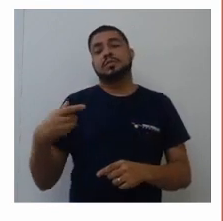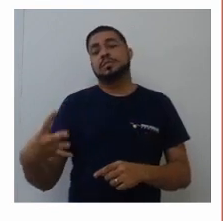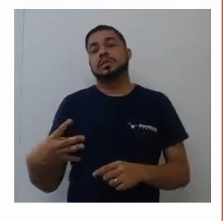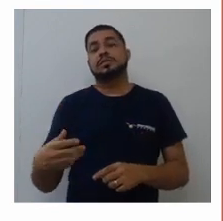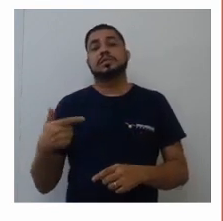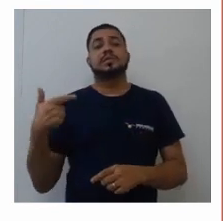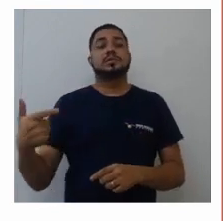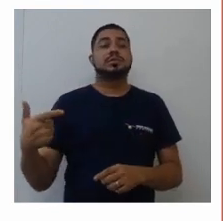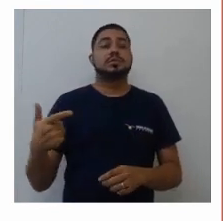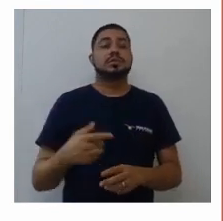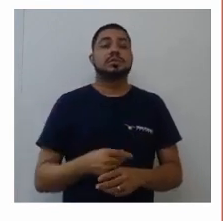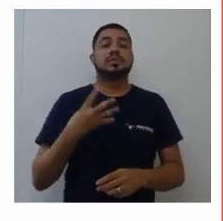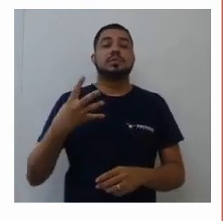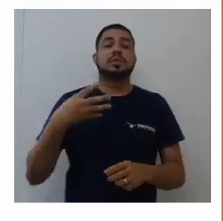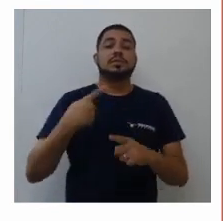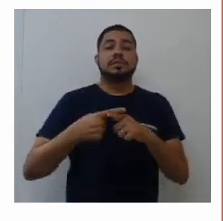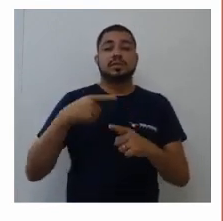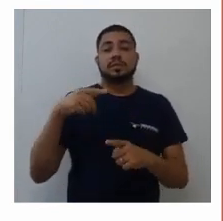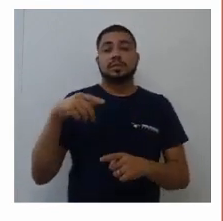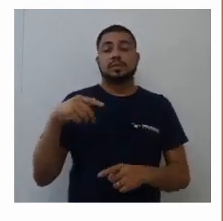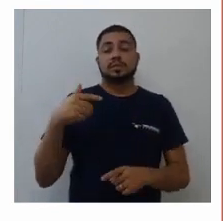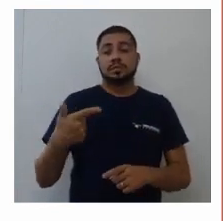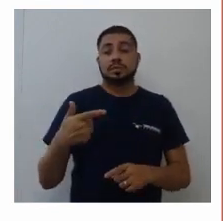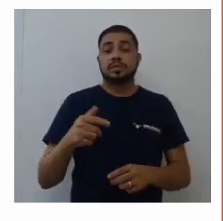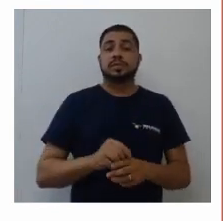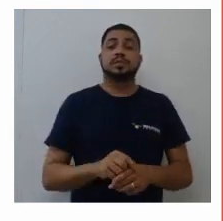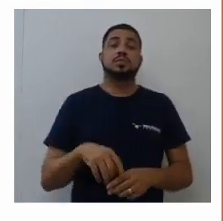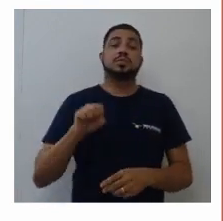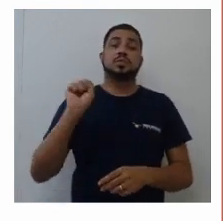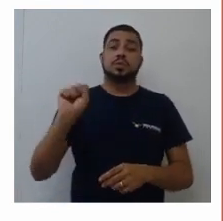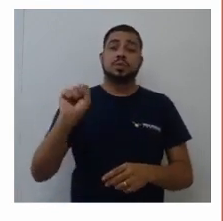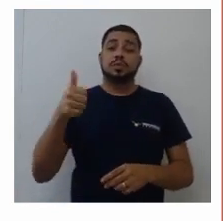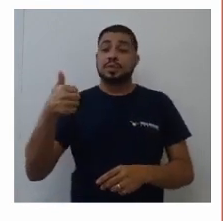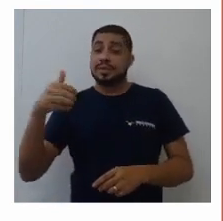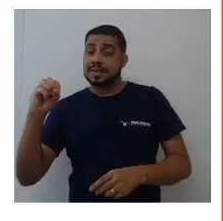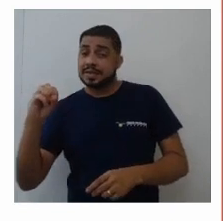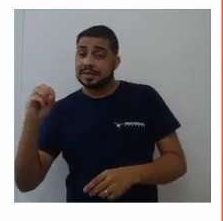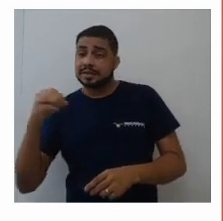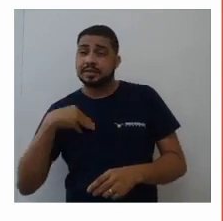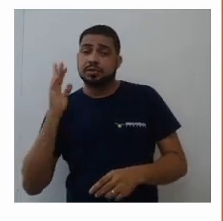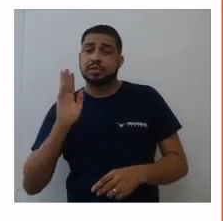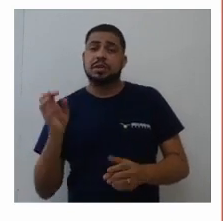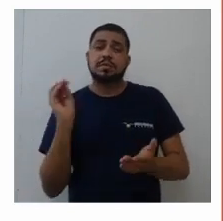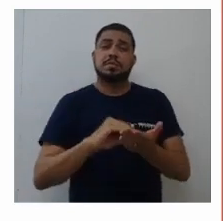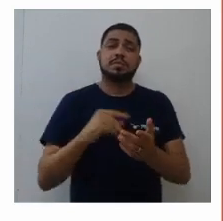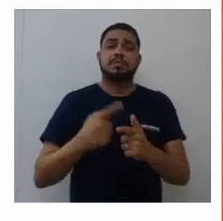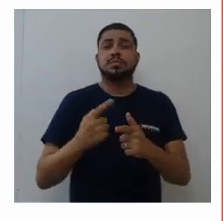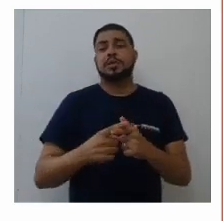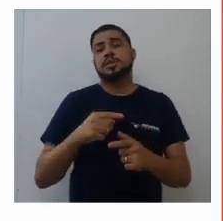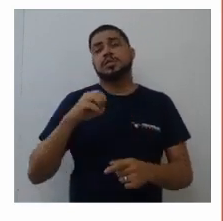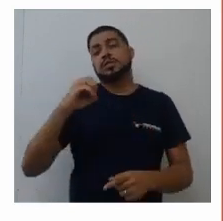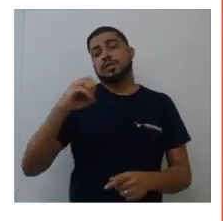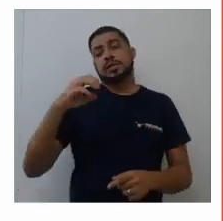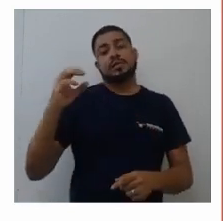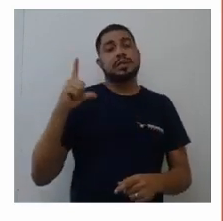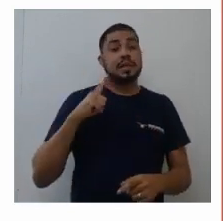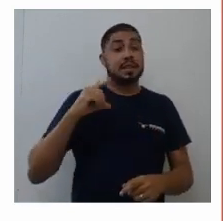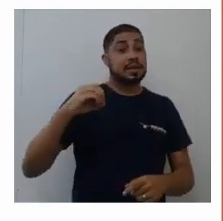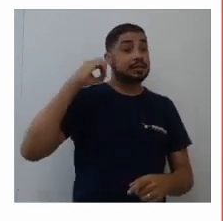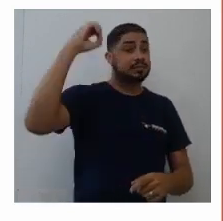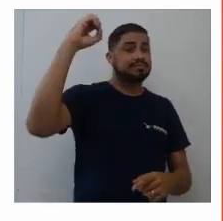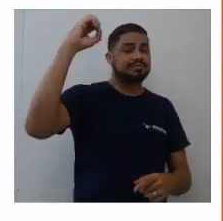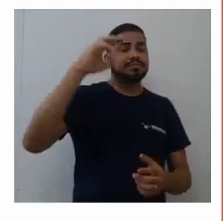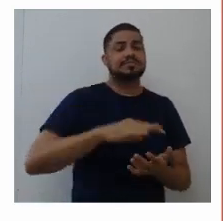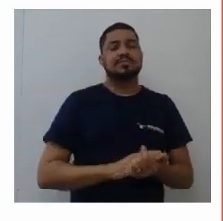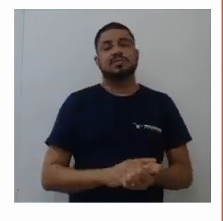que legal. 4 vezes 2, 8, com 2, 10. E eu coloco o 10 já porque o 0 está lá em cima, tá? Aí eu faço